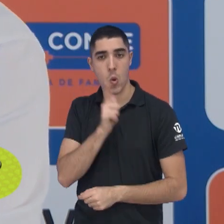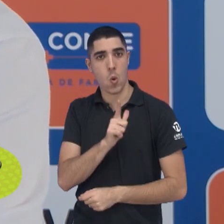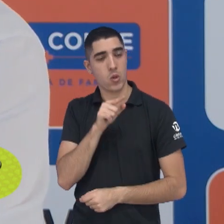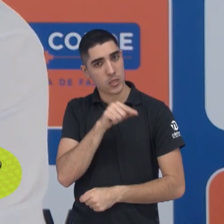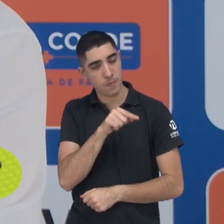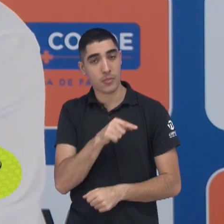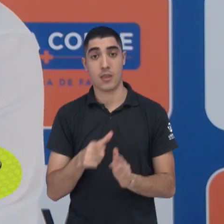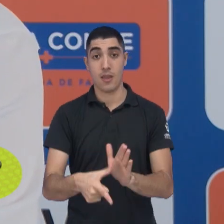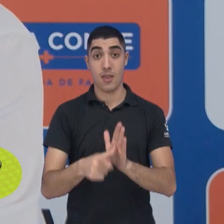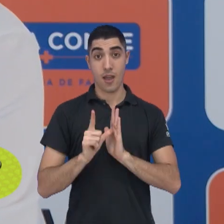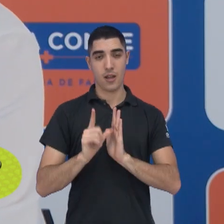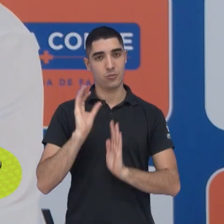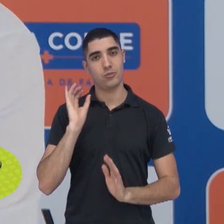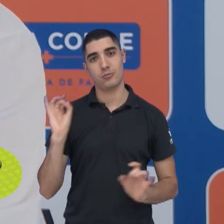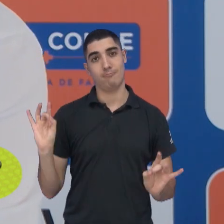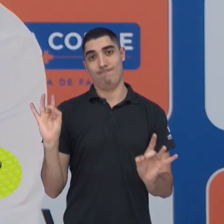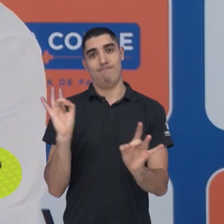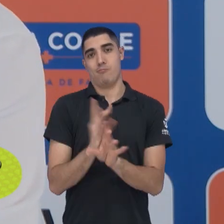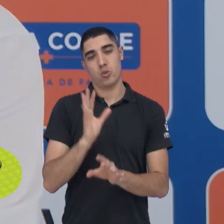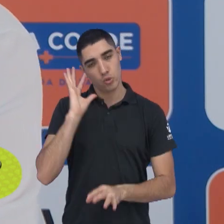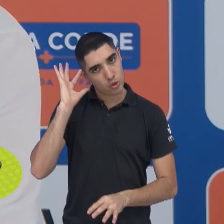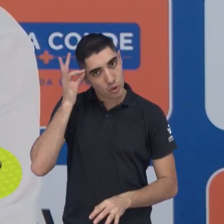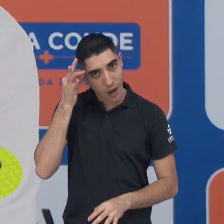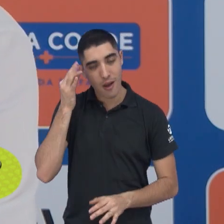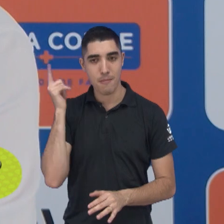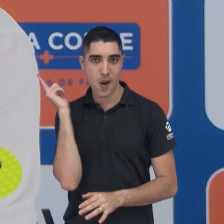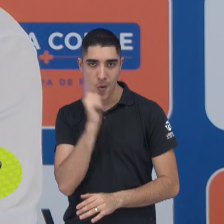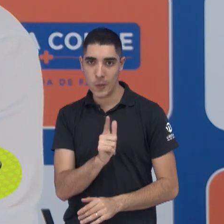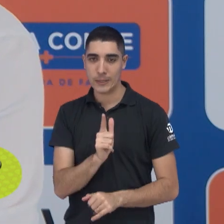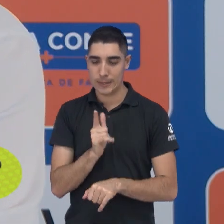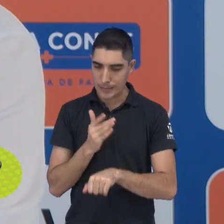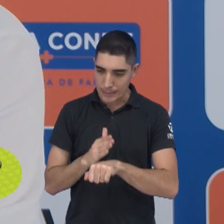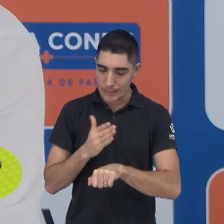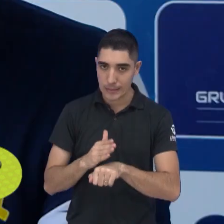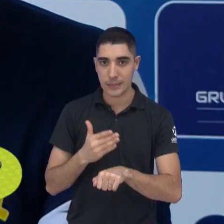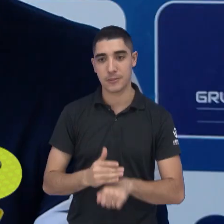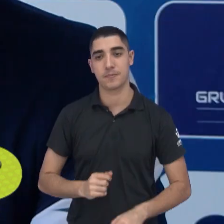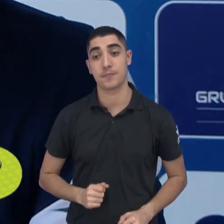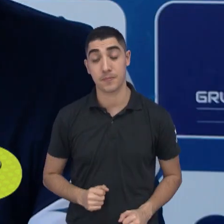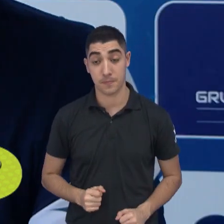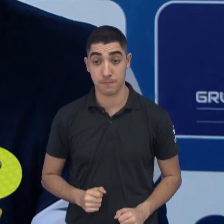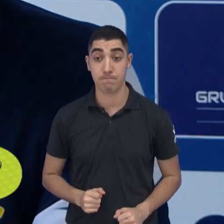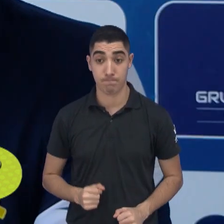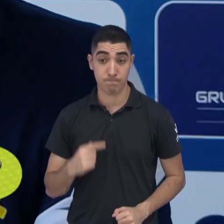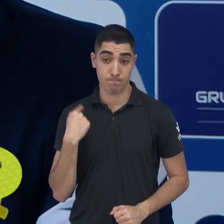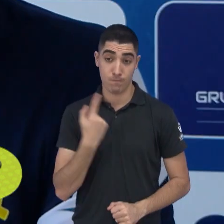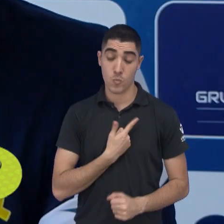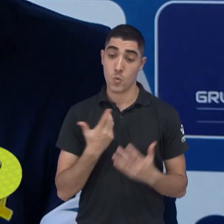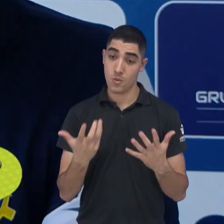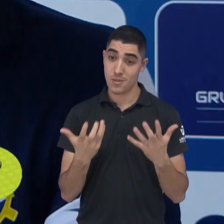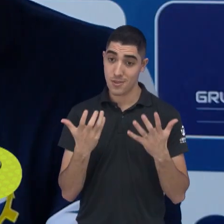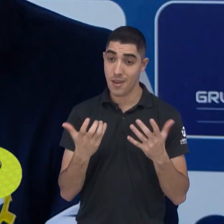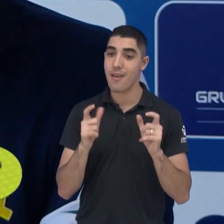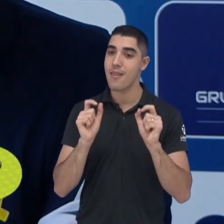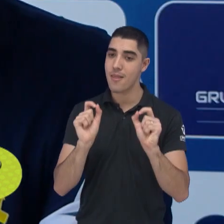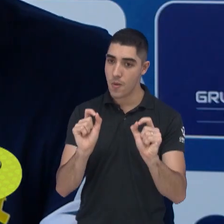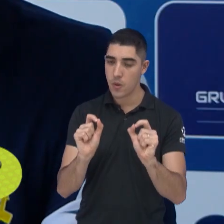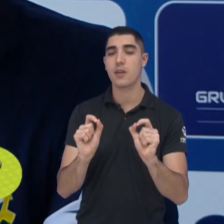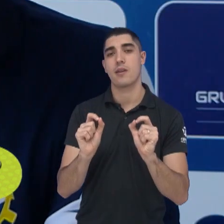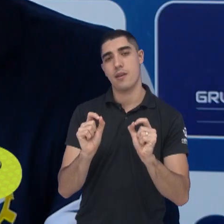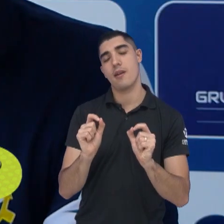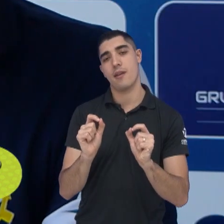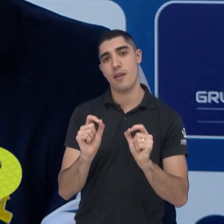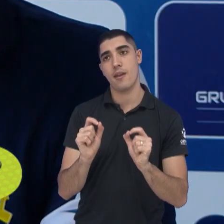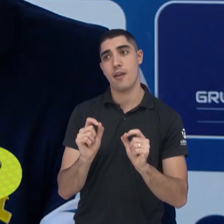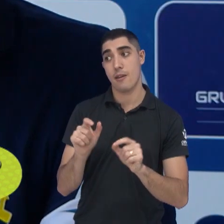essa equipe, né, dentro do momento da pré-temporada. A gente quer ter aí um percentual grande